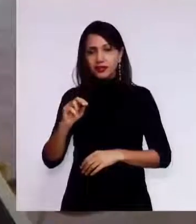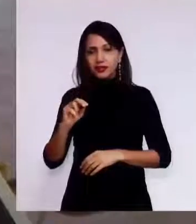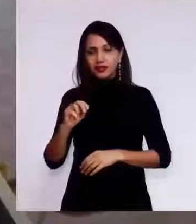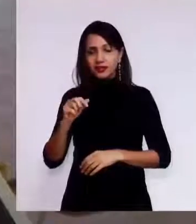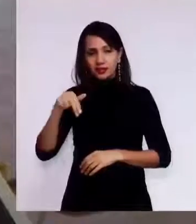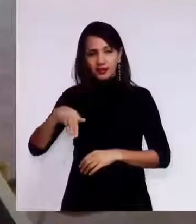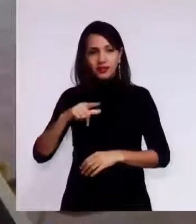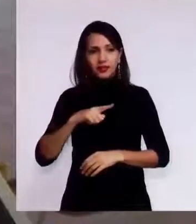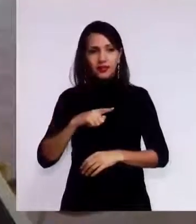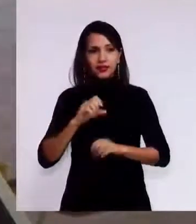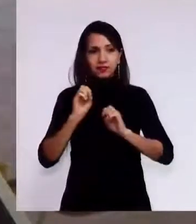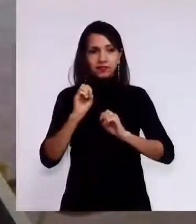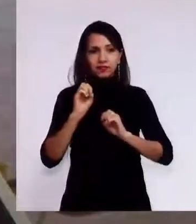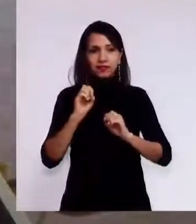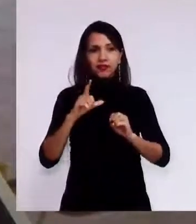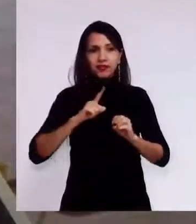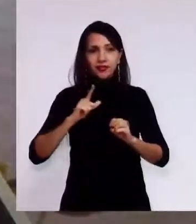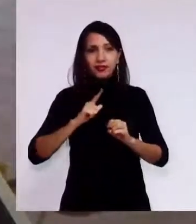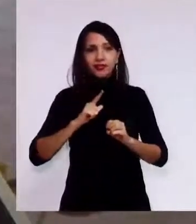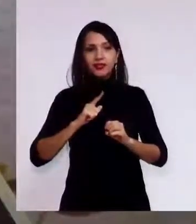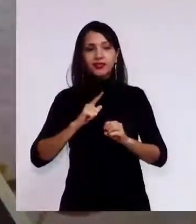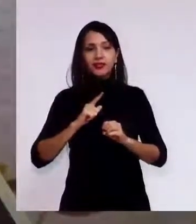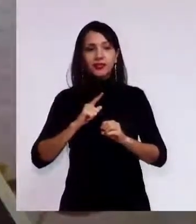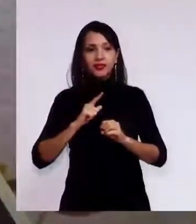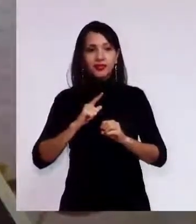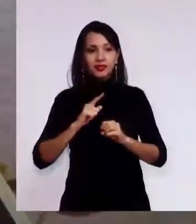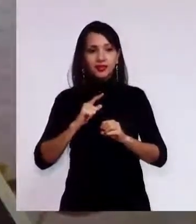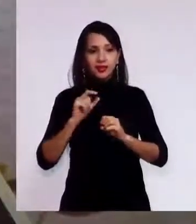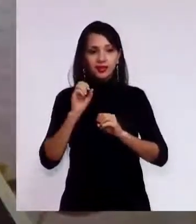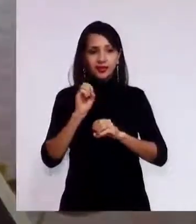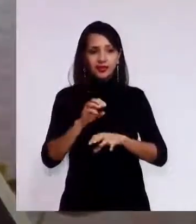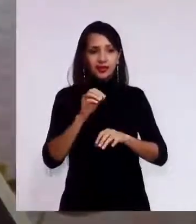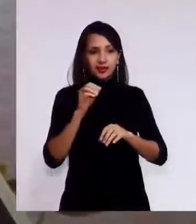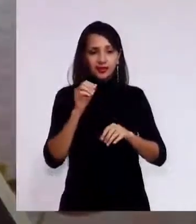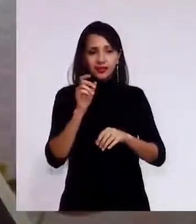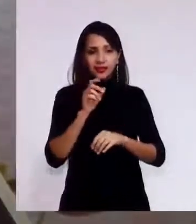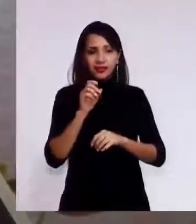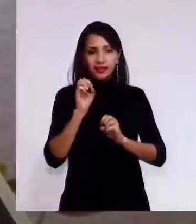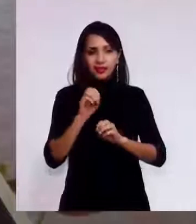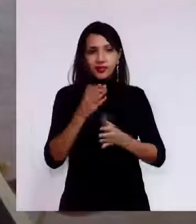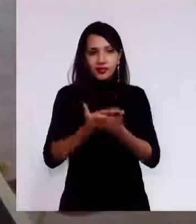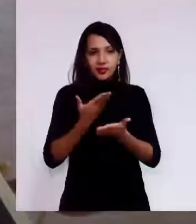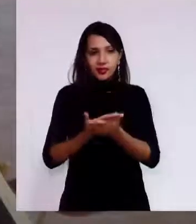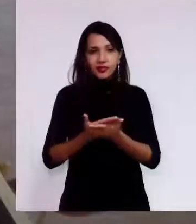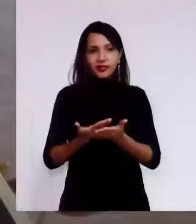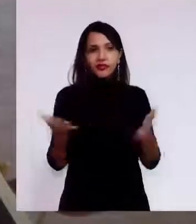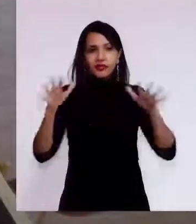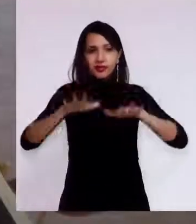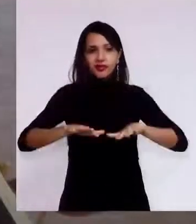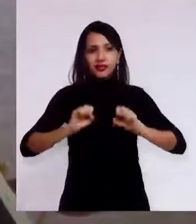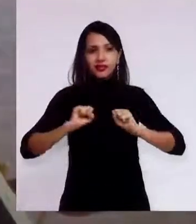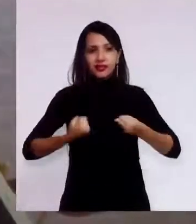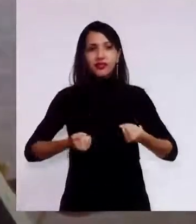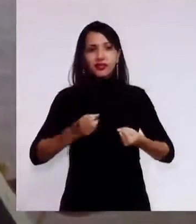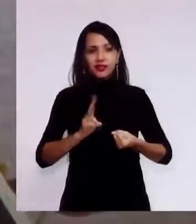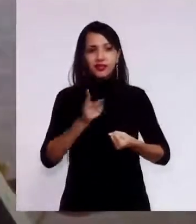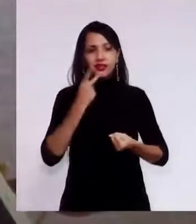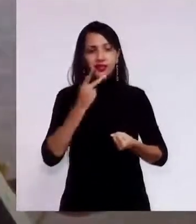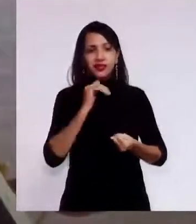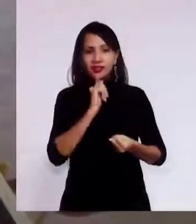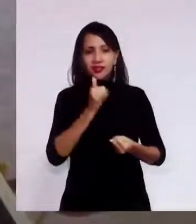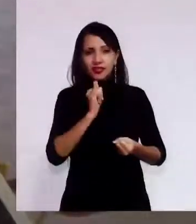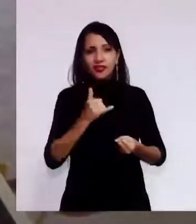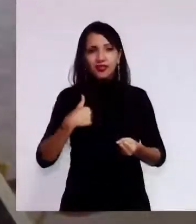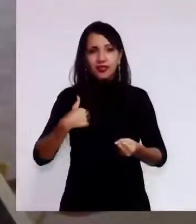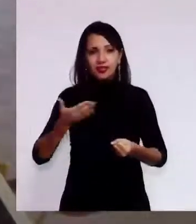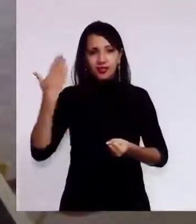escola inclusiva há tanto tempo, ela é professora da Unicamp, uma das maiores defensoras da educação inclusiva no Brasil. Ela sempre conta essa história, que ela